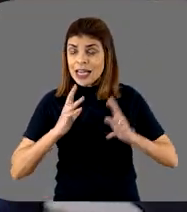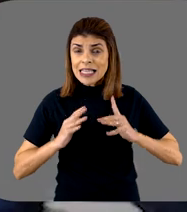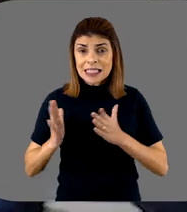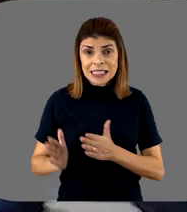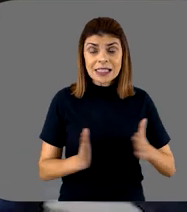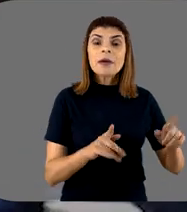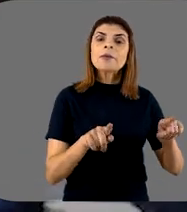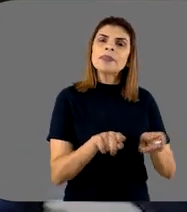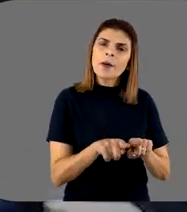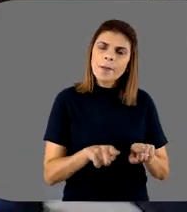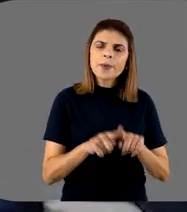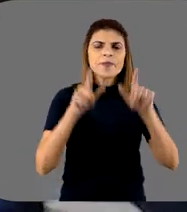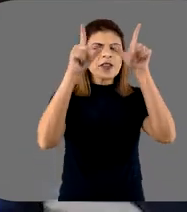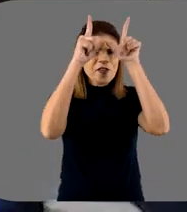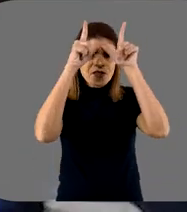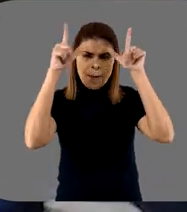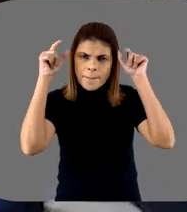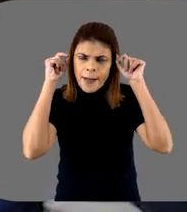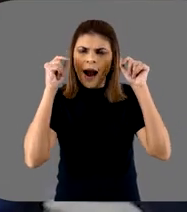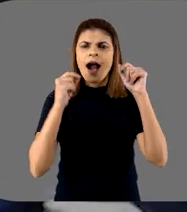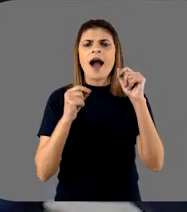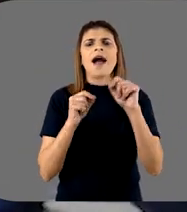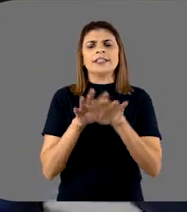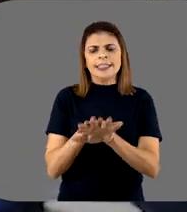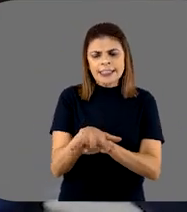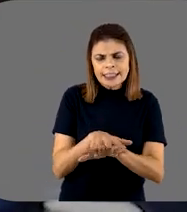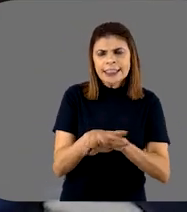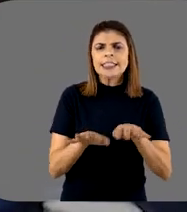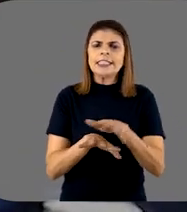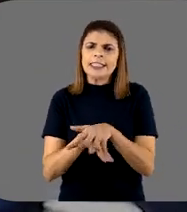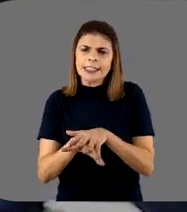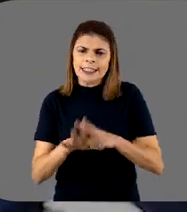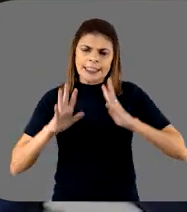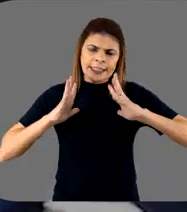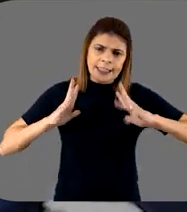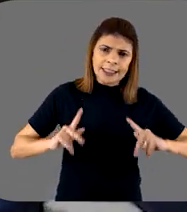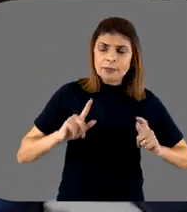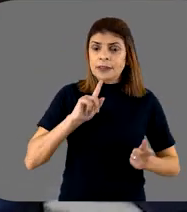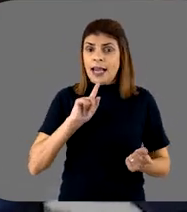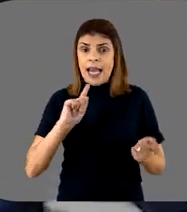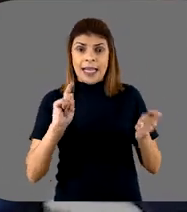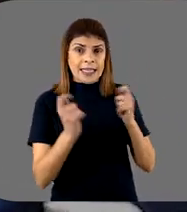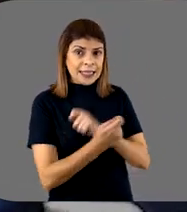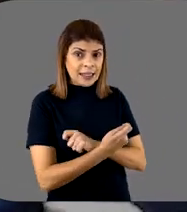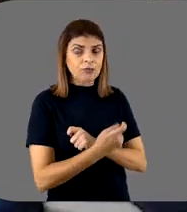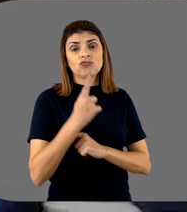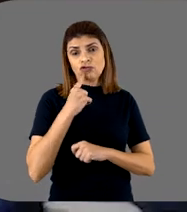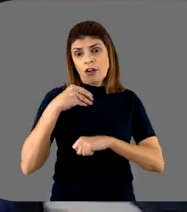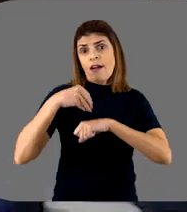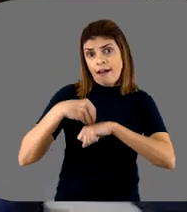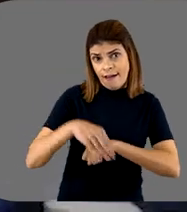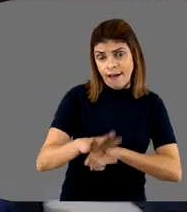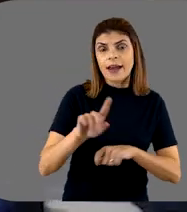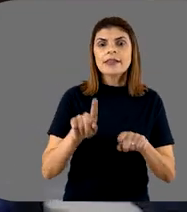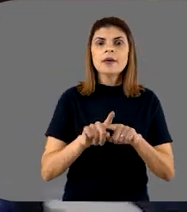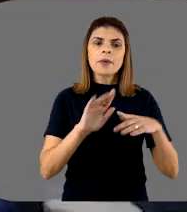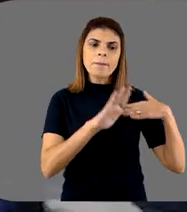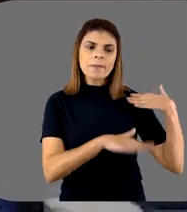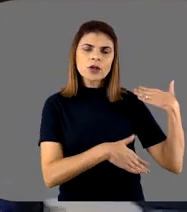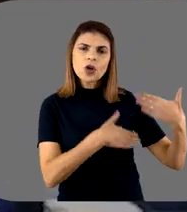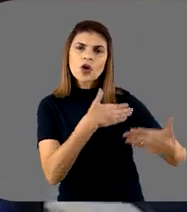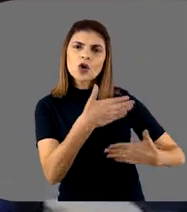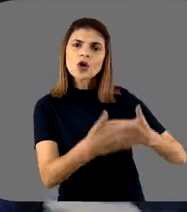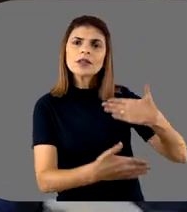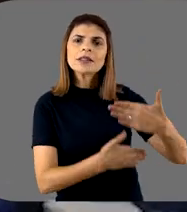e muito as boas práticas de enfermagem né de higienização tiveram que ser adaptadas como já falei os